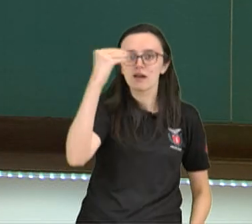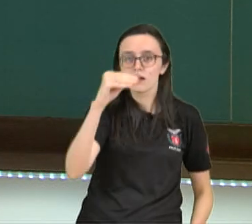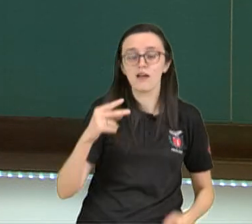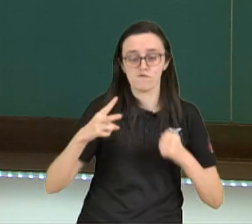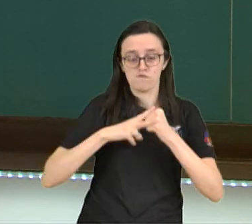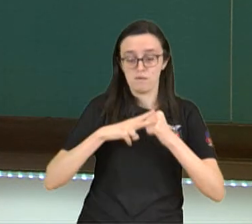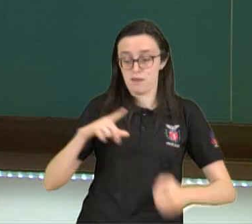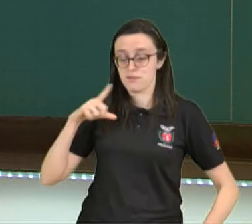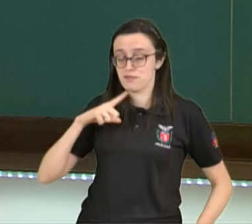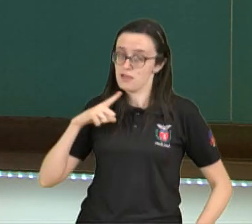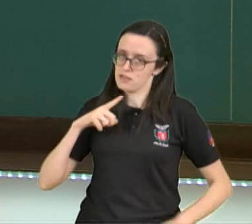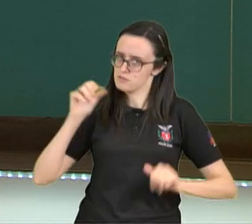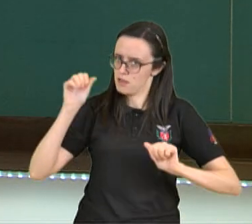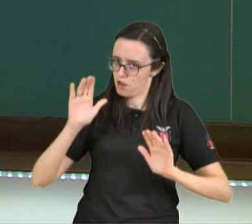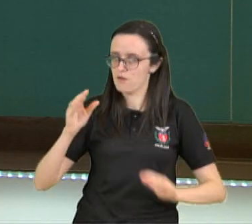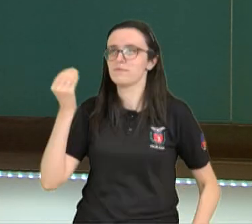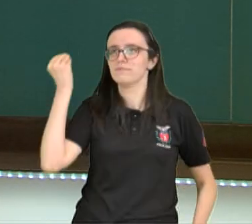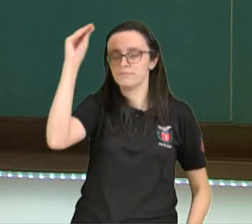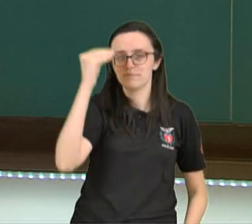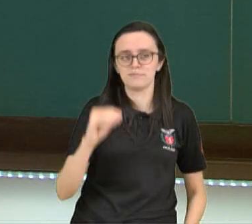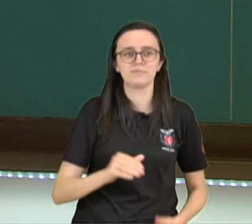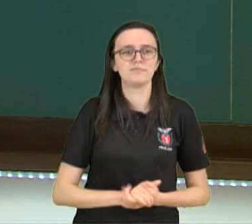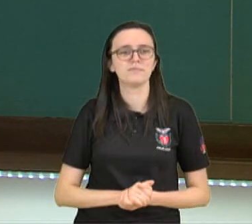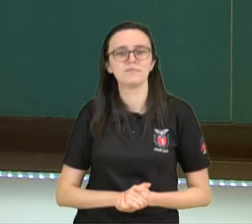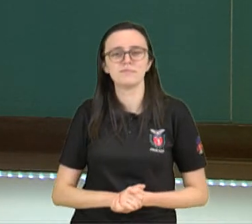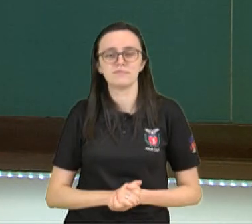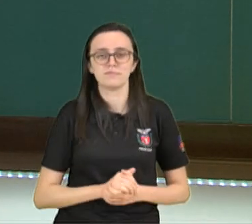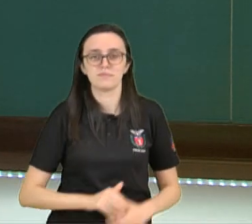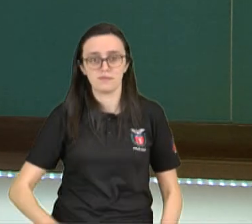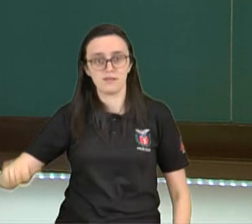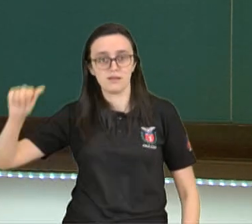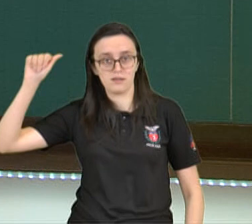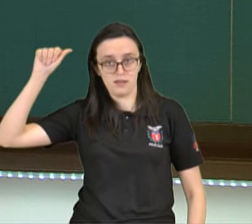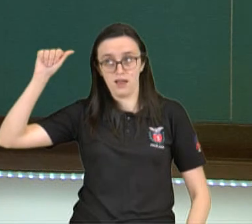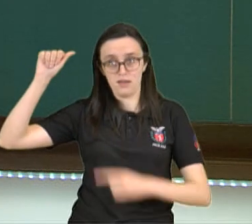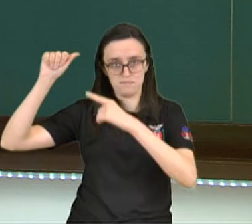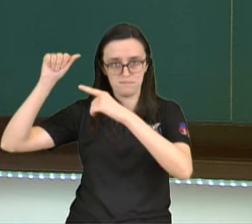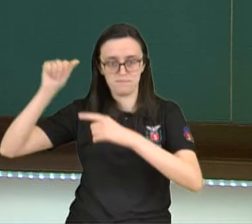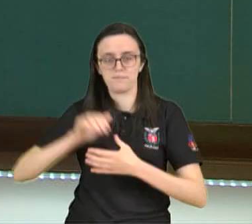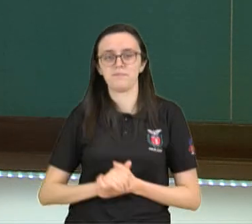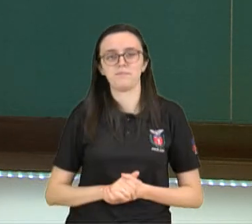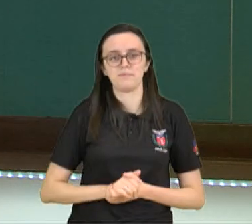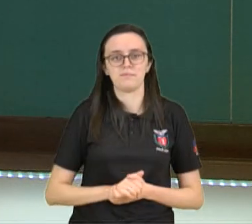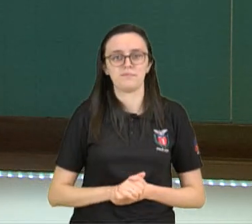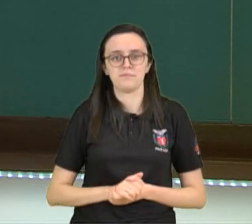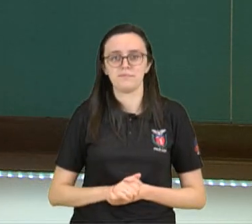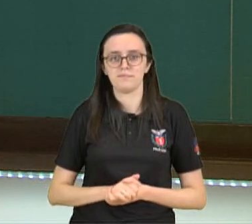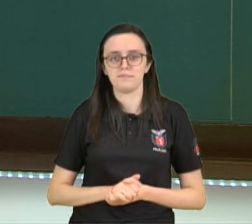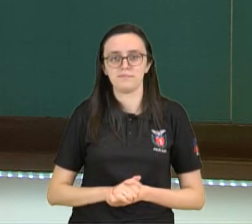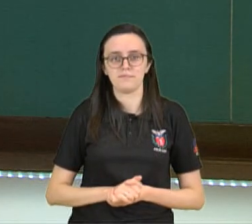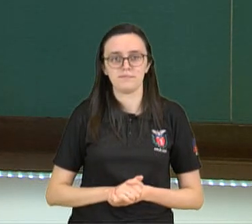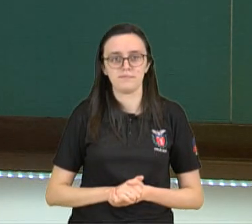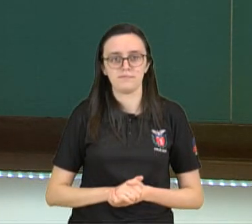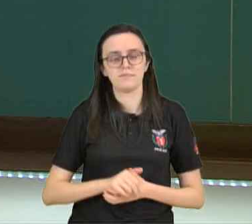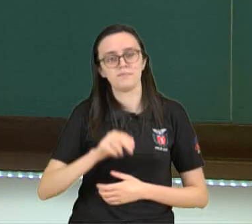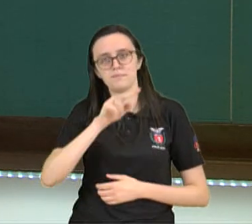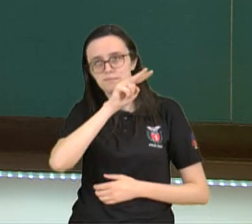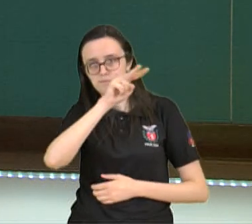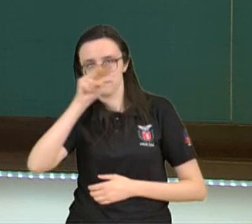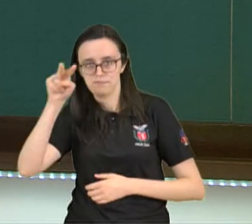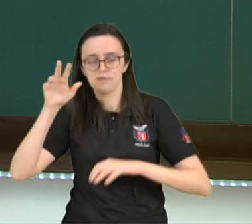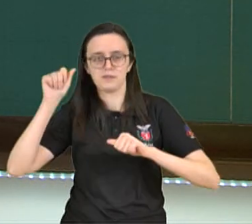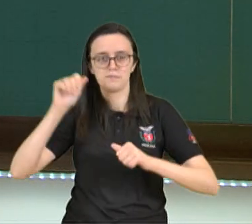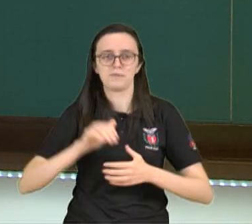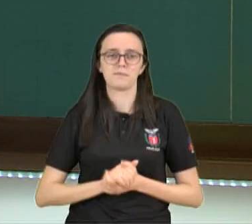ter, em espanhol, tá? Então, olha lá. Los turistas, eles, los pasaportes vencidos. Yo,